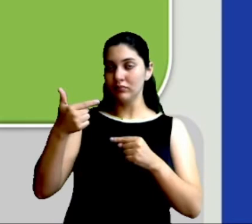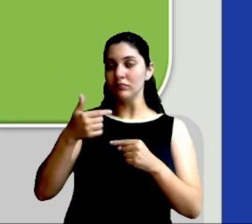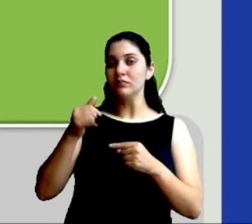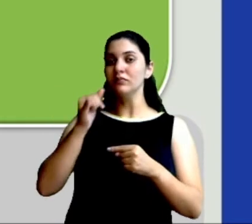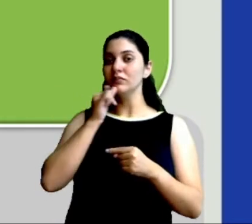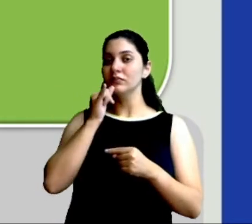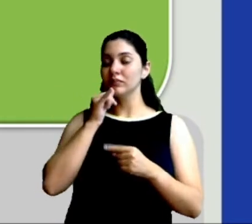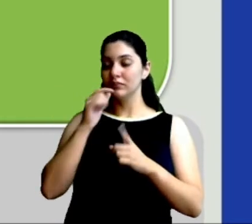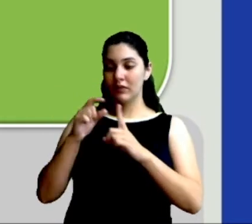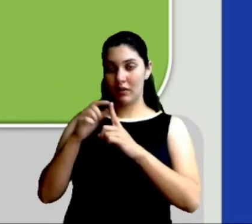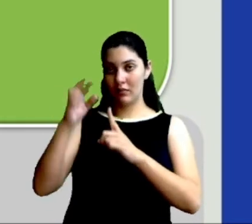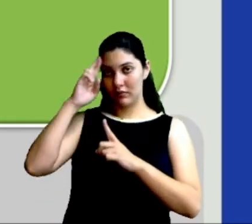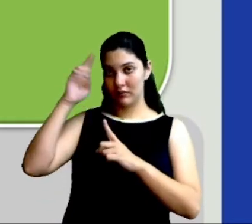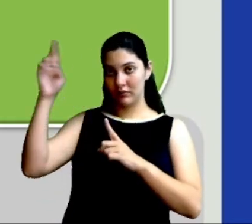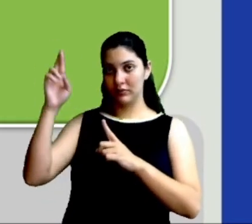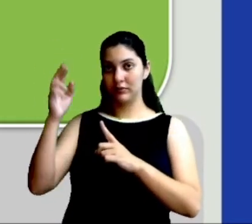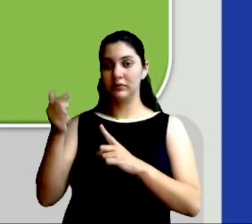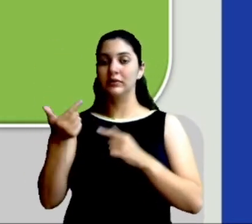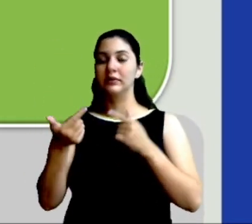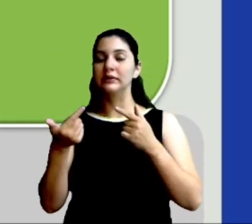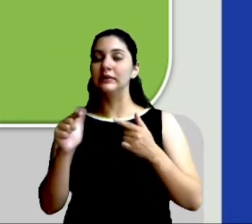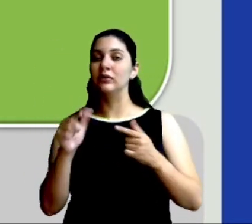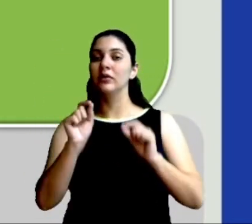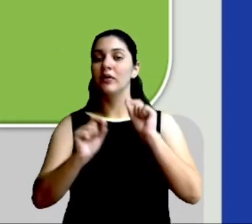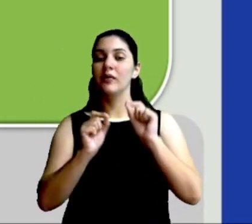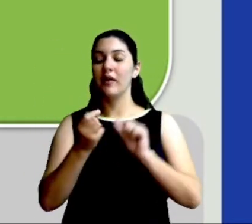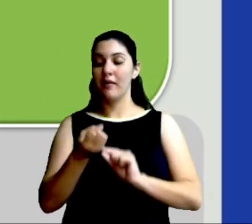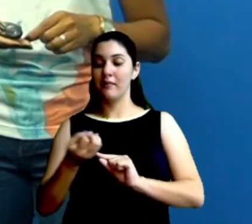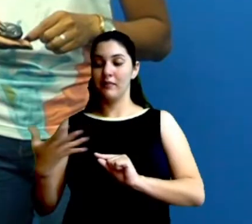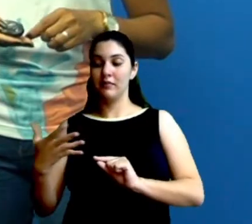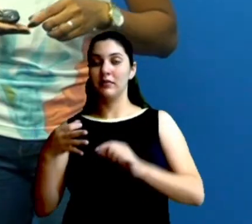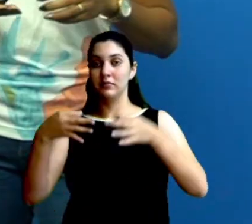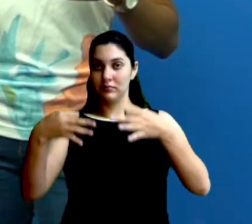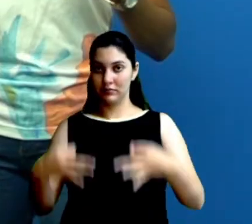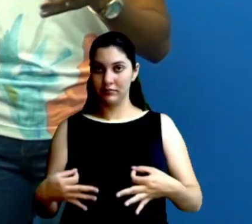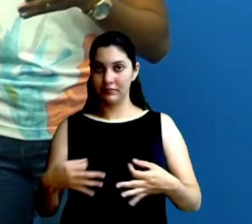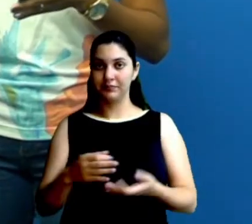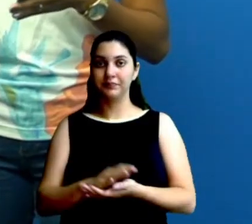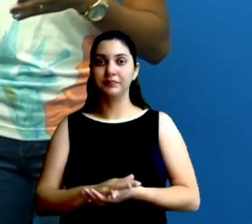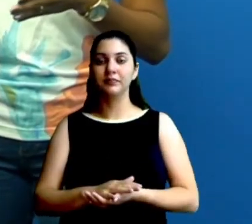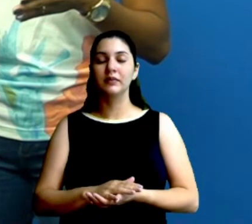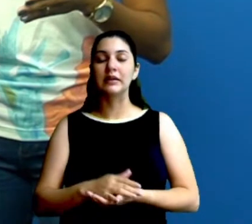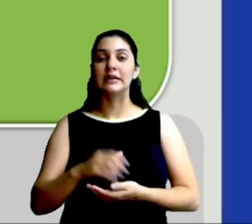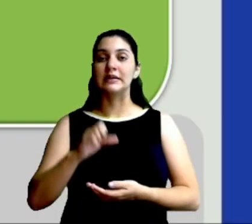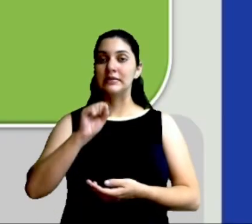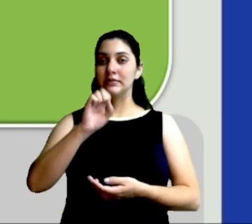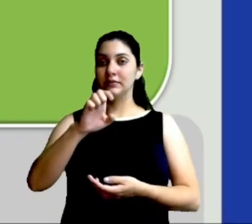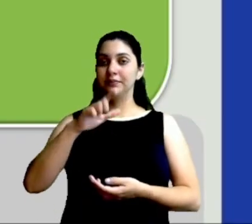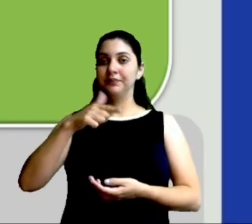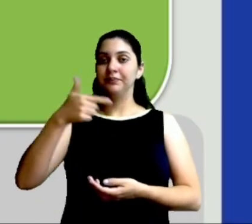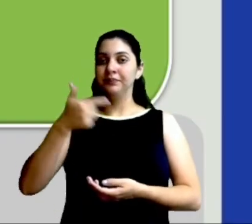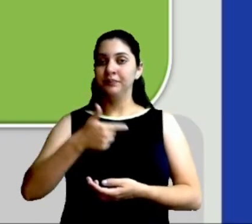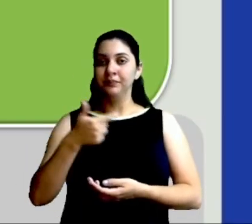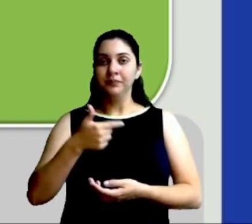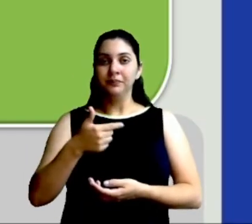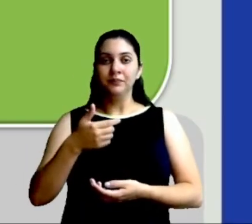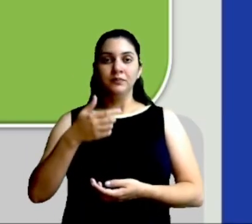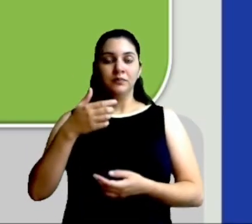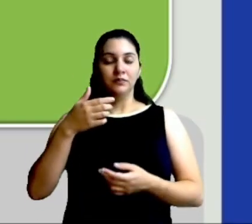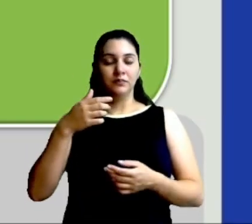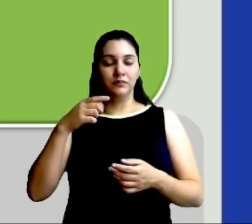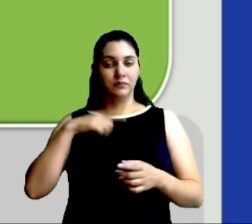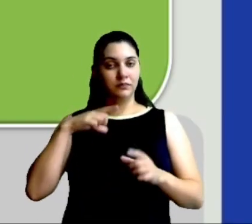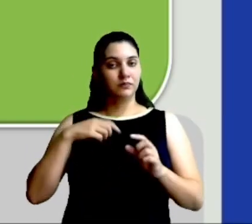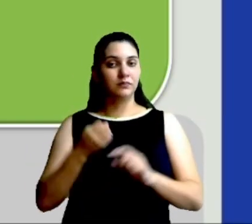aí não ficou mais com a forma de plural, certo? Se no segundo caso tivesse aí plural, a